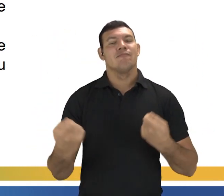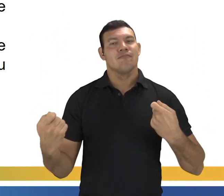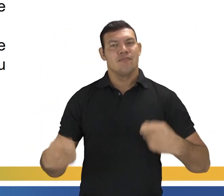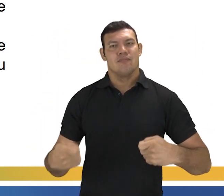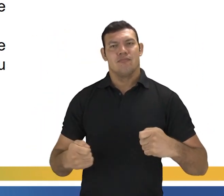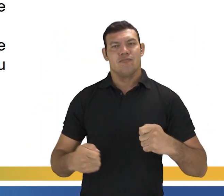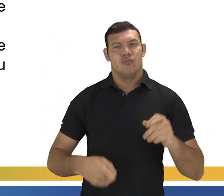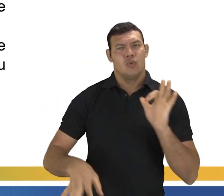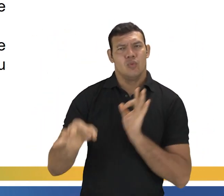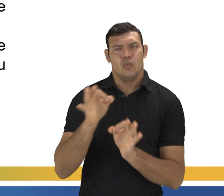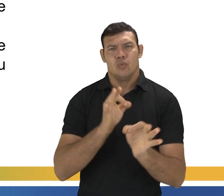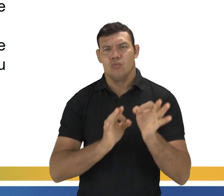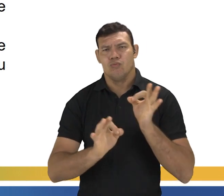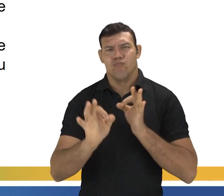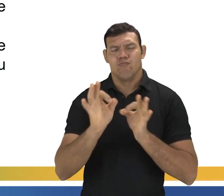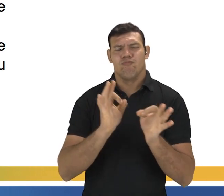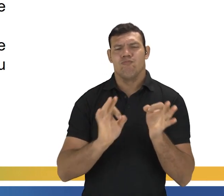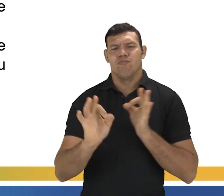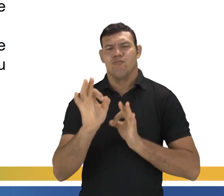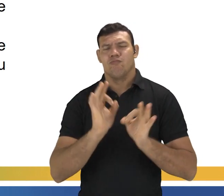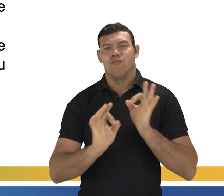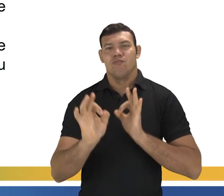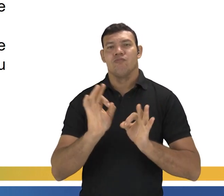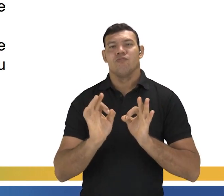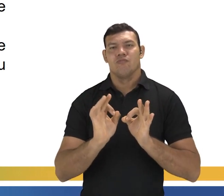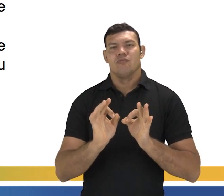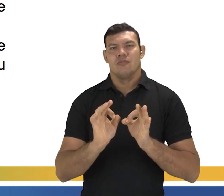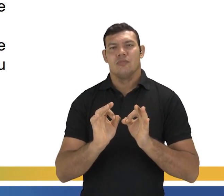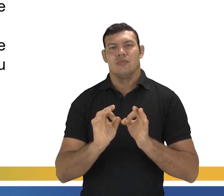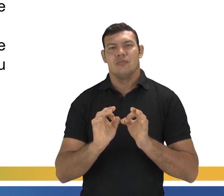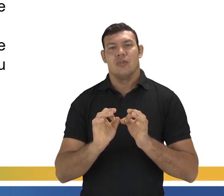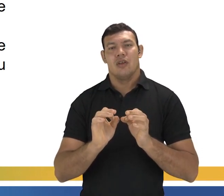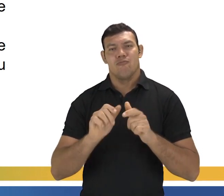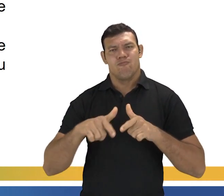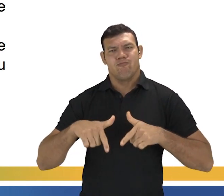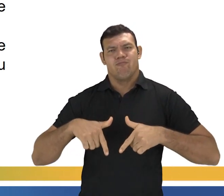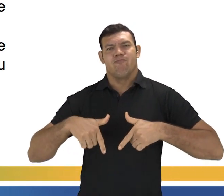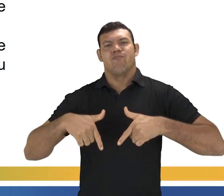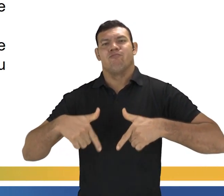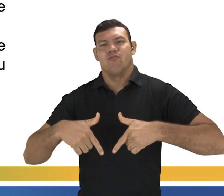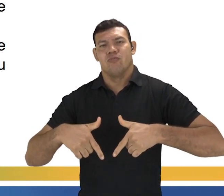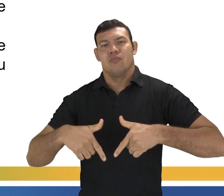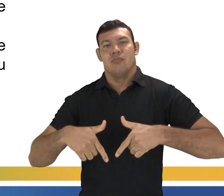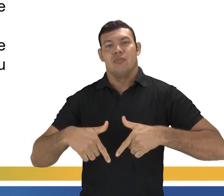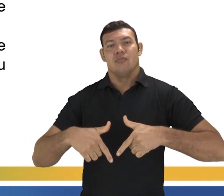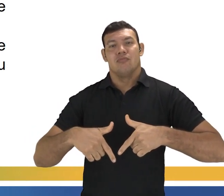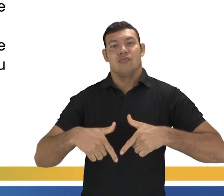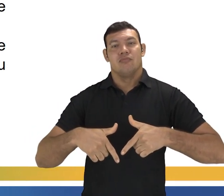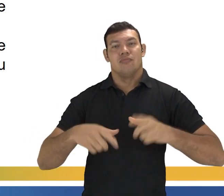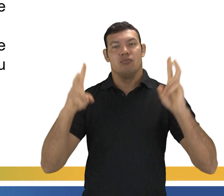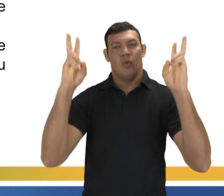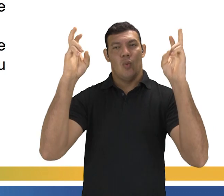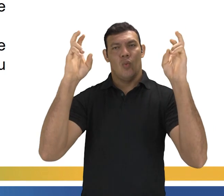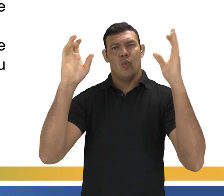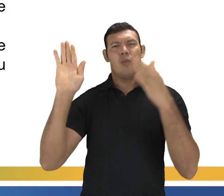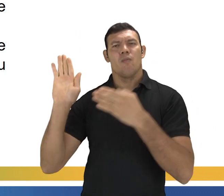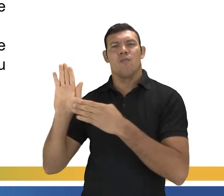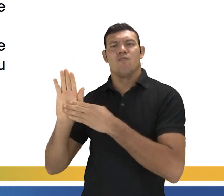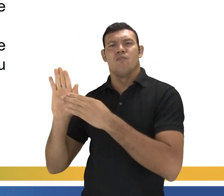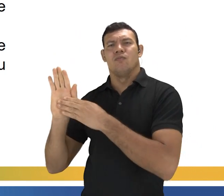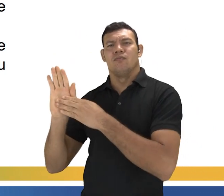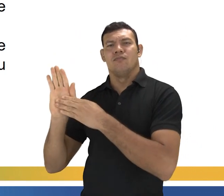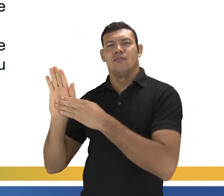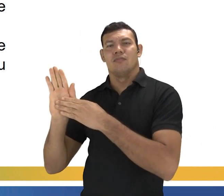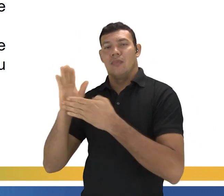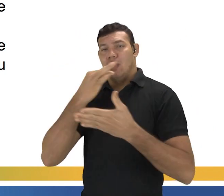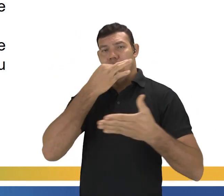se organizar em torno de um ponto de vista, na defesa de um ponto de vista, a respeito de um tema proposto. Essa